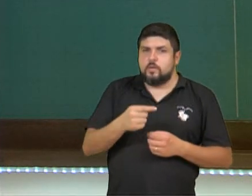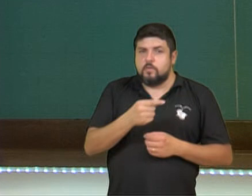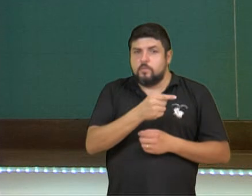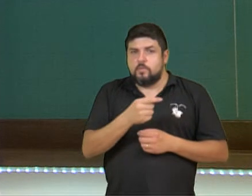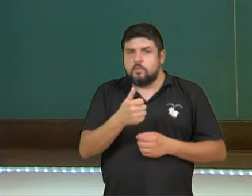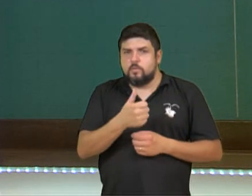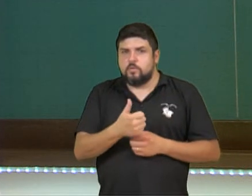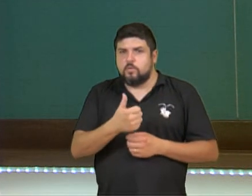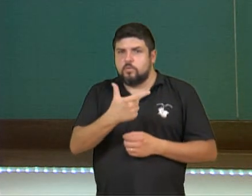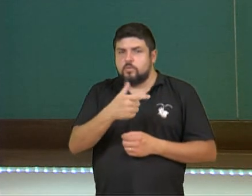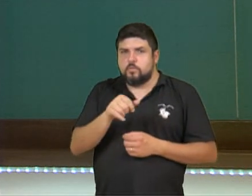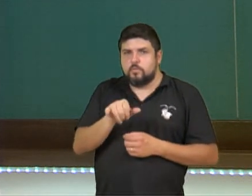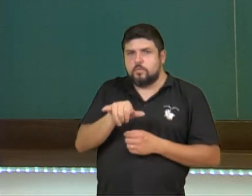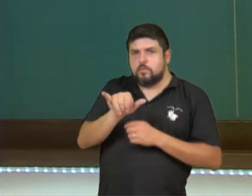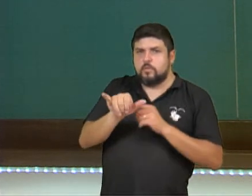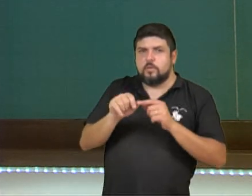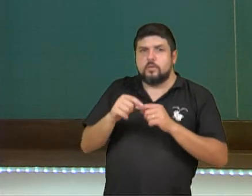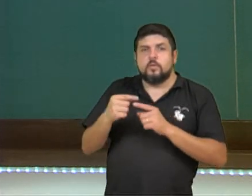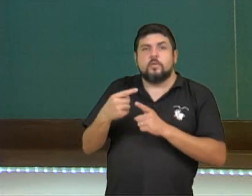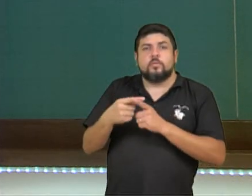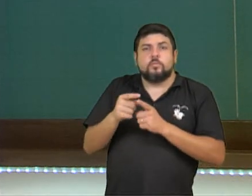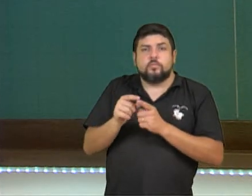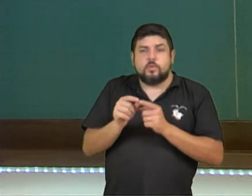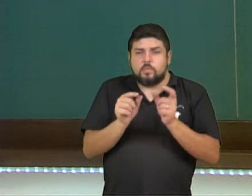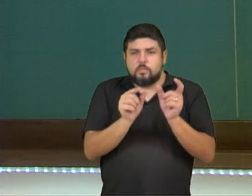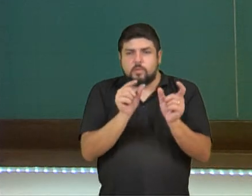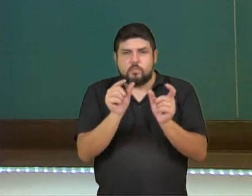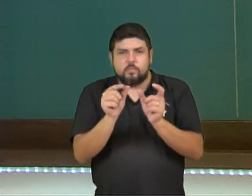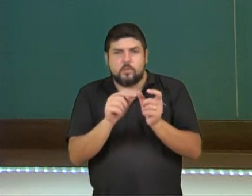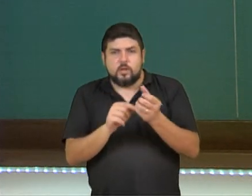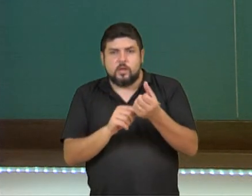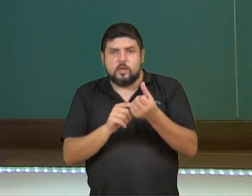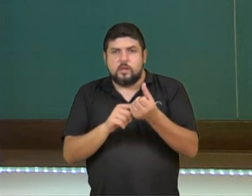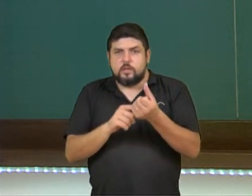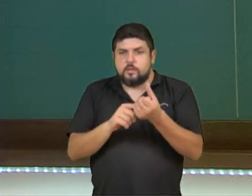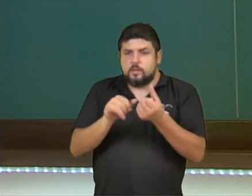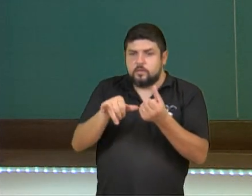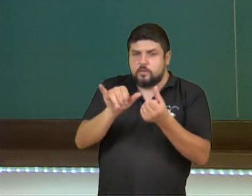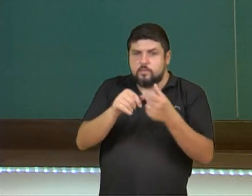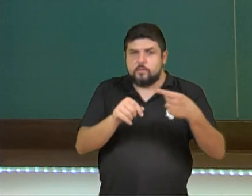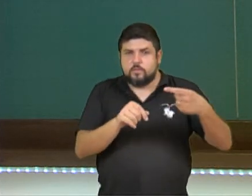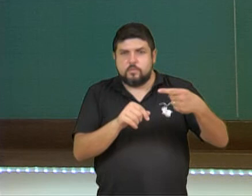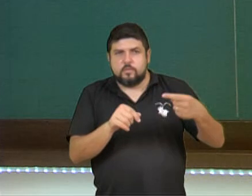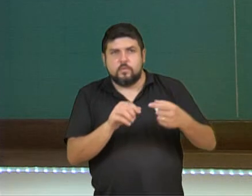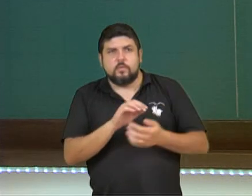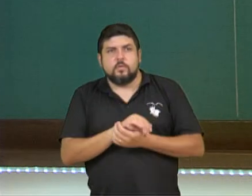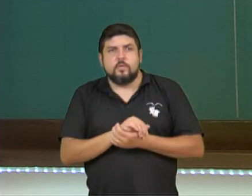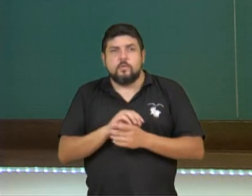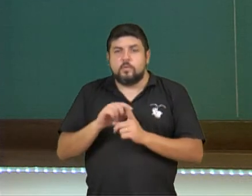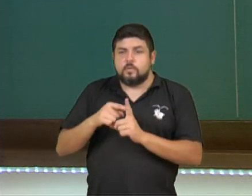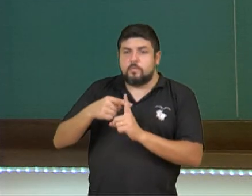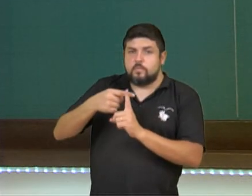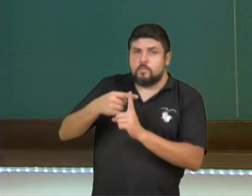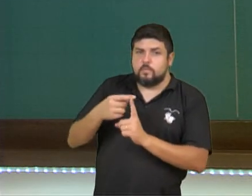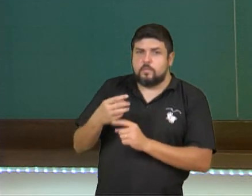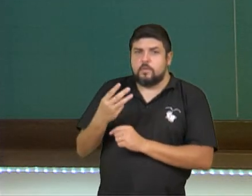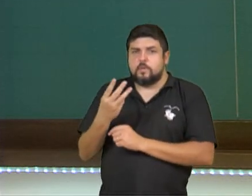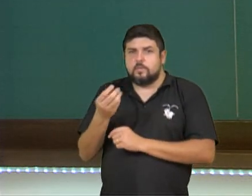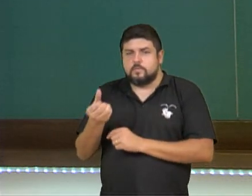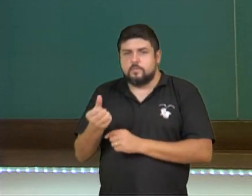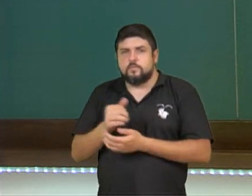porque você junta os dois, 6y negativo, mais 36. Então, essa é